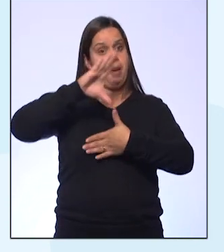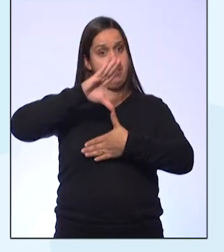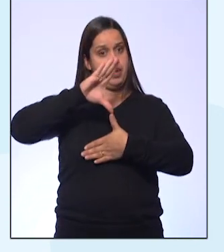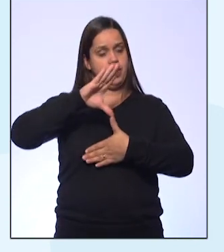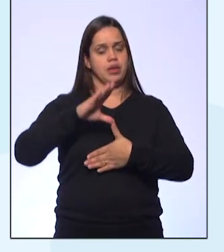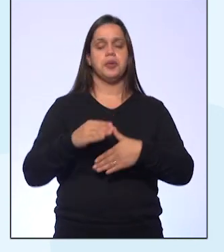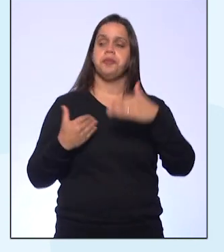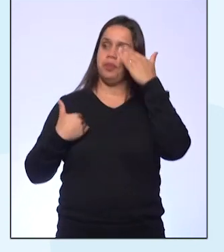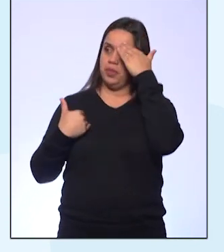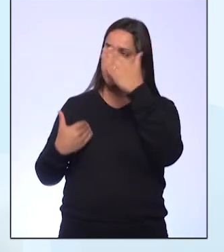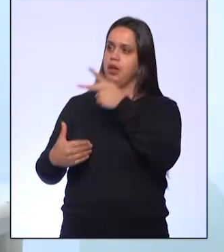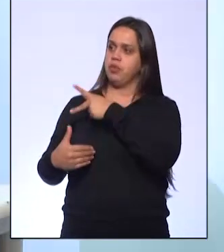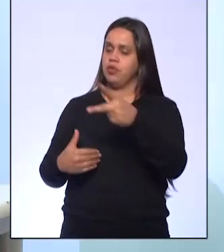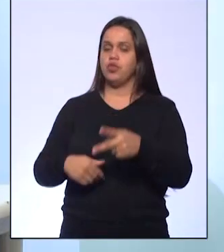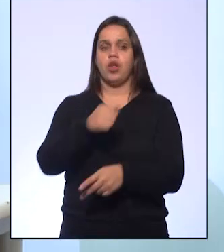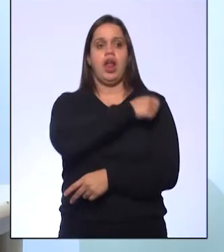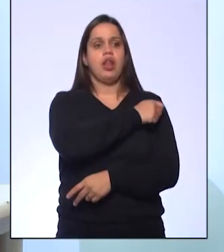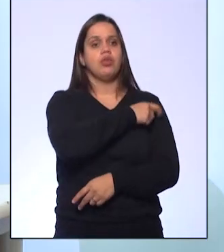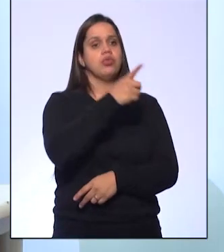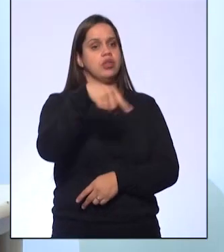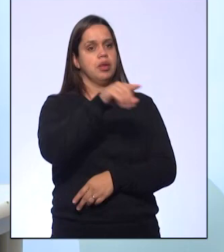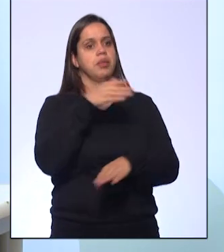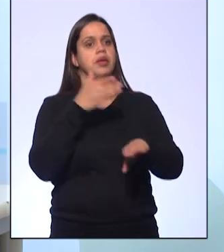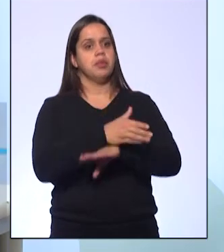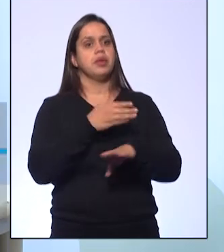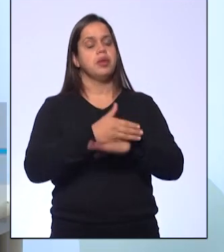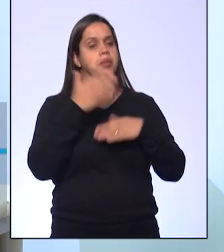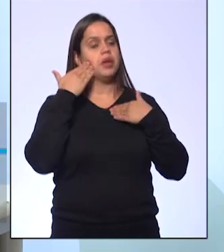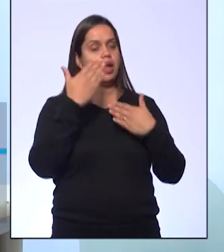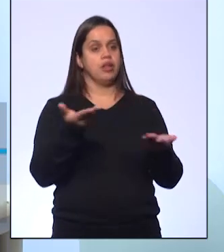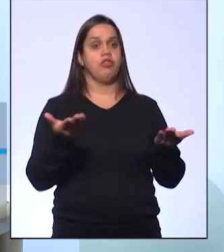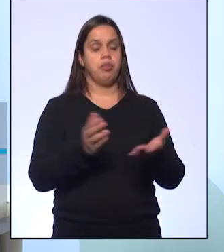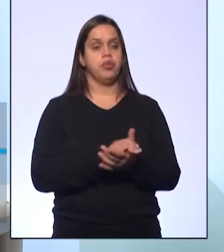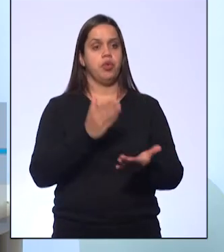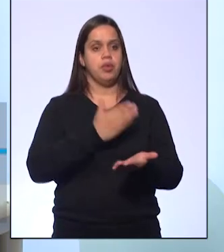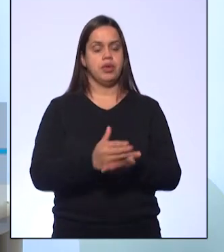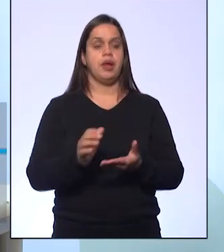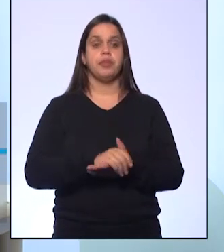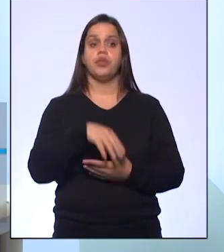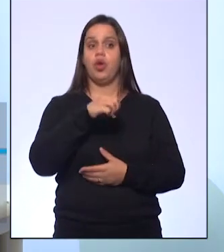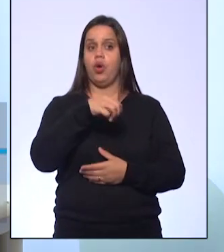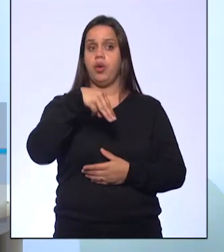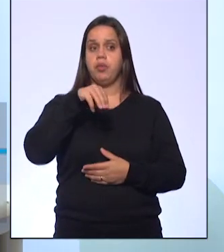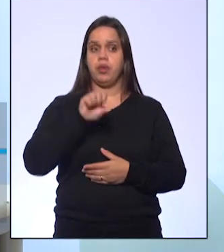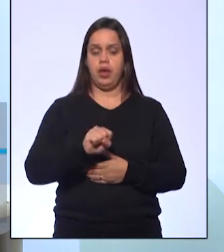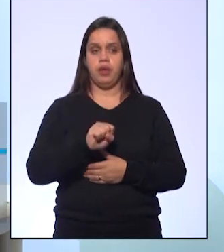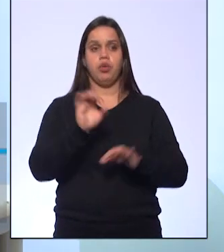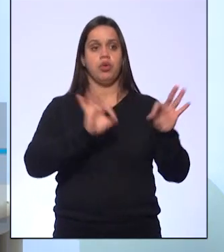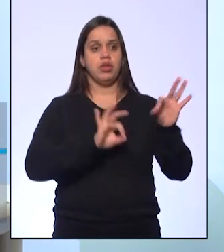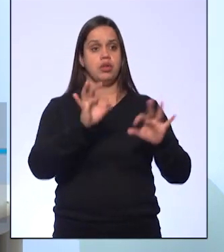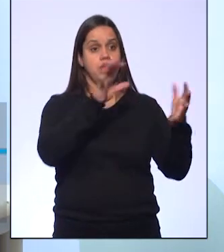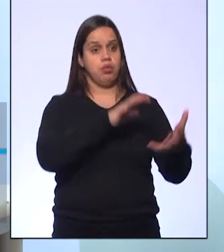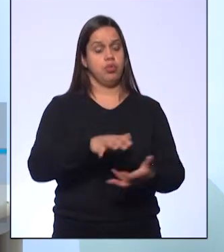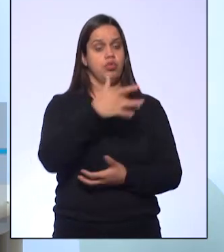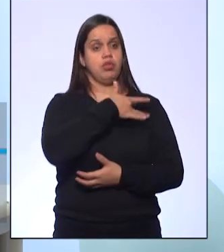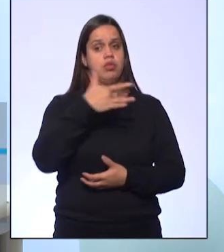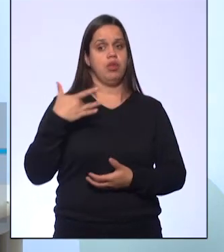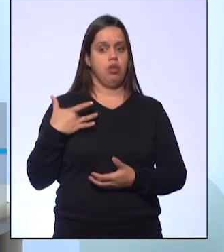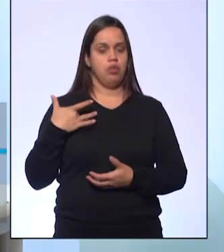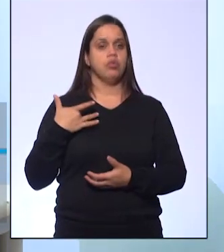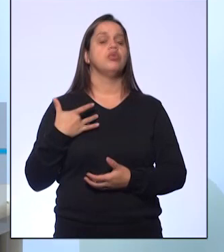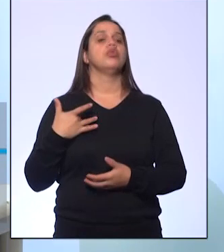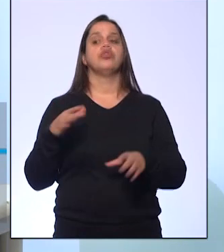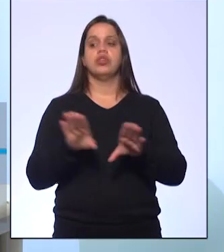obrigada, professora e estudantes que participaram. Então, vamos lá. OMS, Organização Mundial da Saúde,